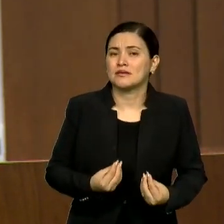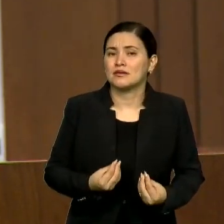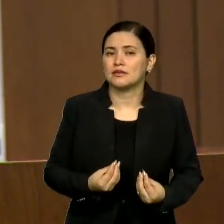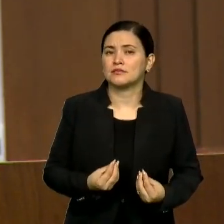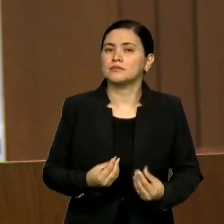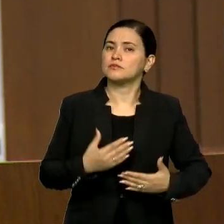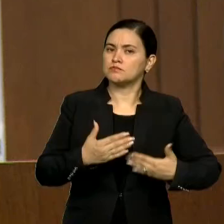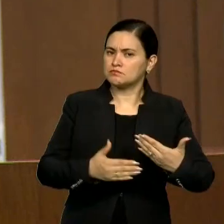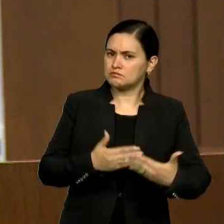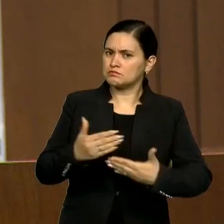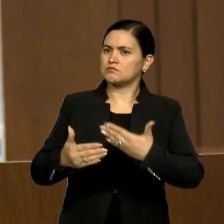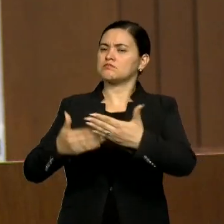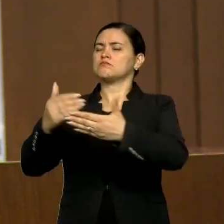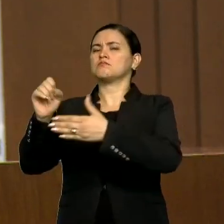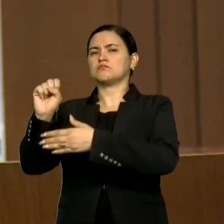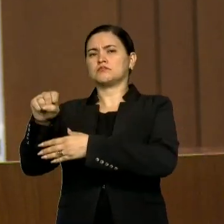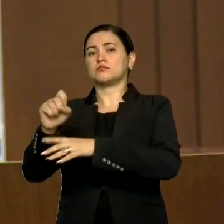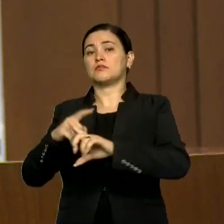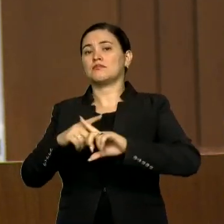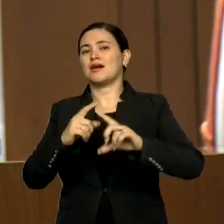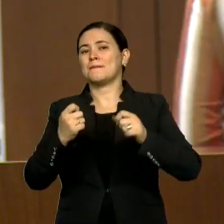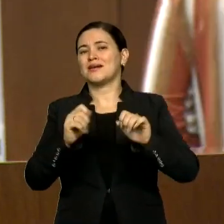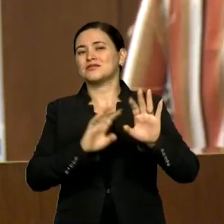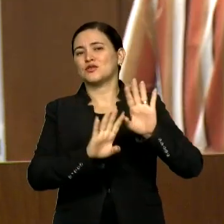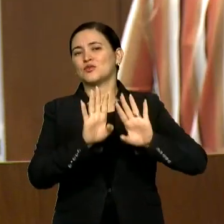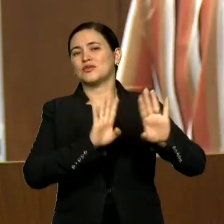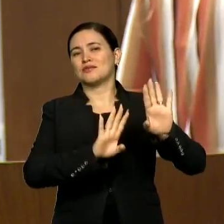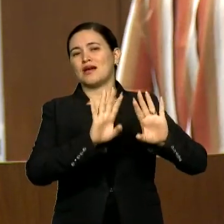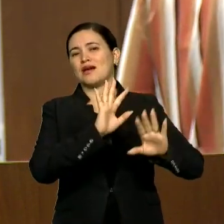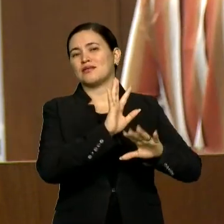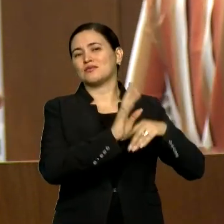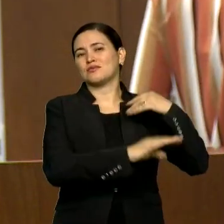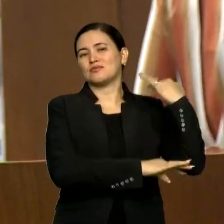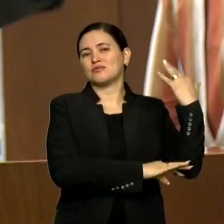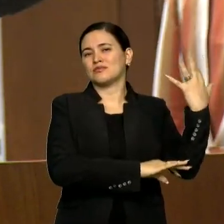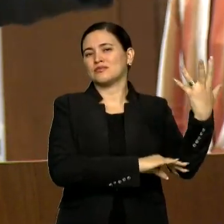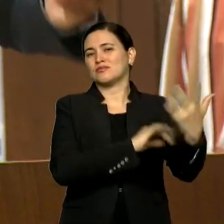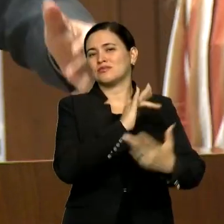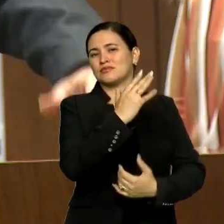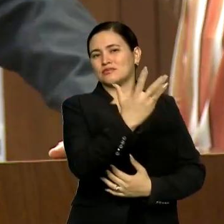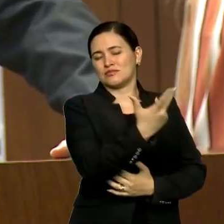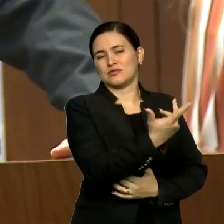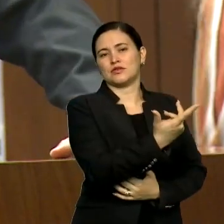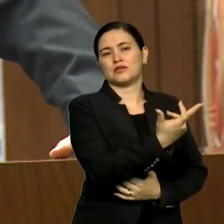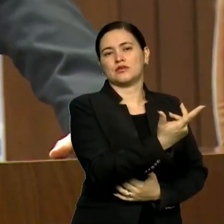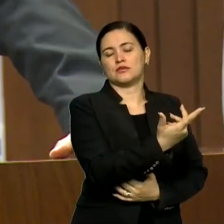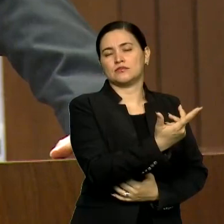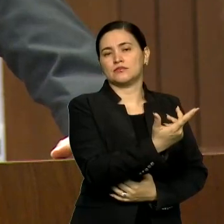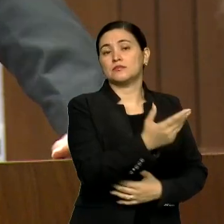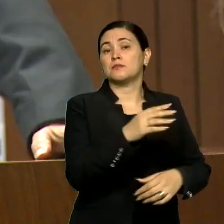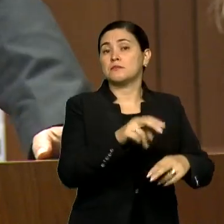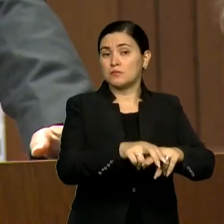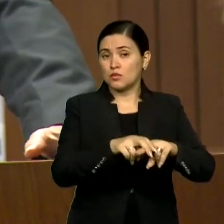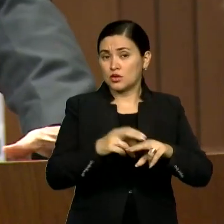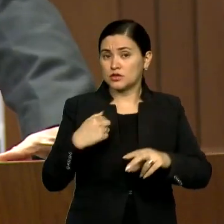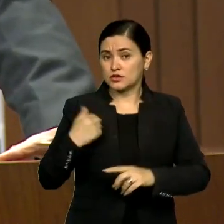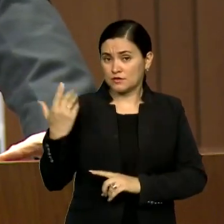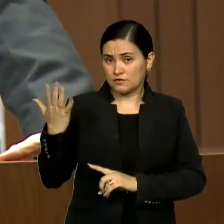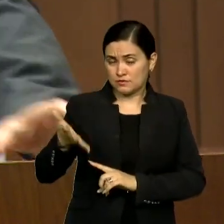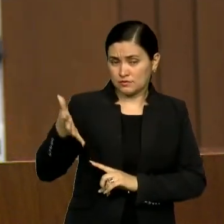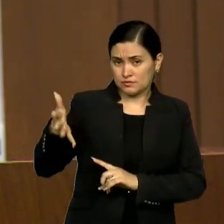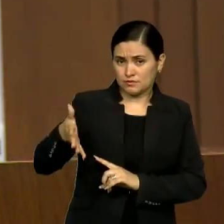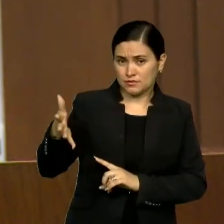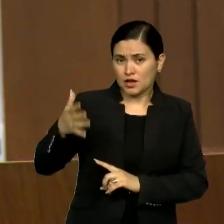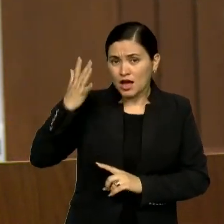nossos recursos naturais. E essa é o que eu chamo a atenção hoje. Amanhã é Dia das Águas, Dia Internacional das